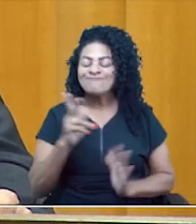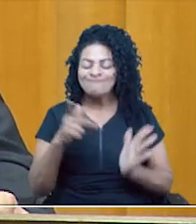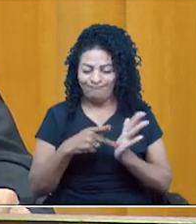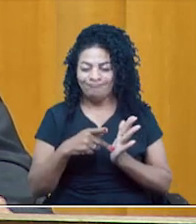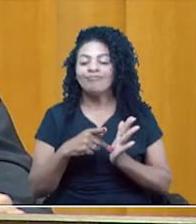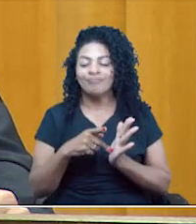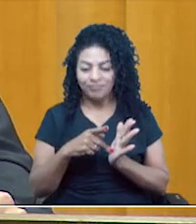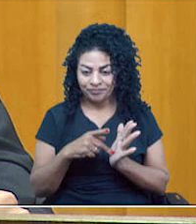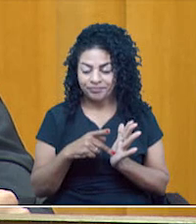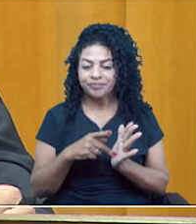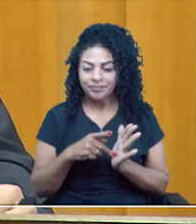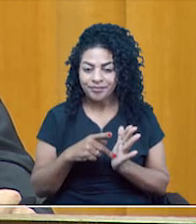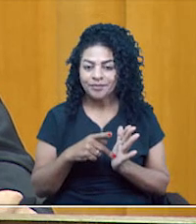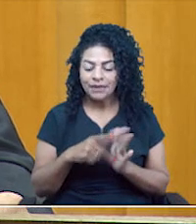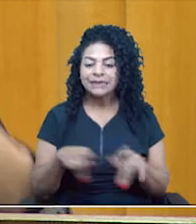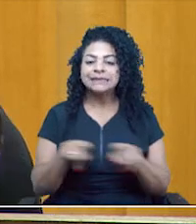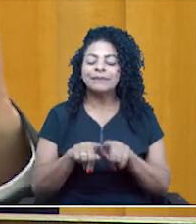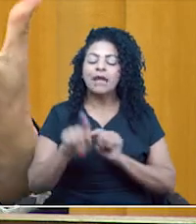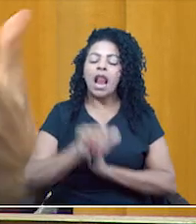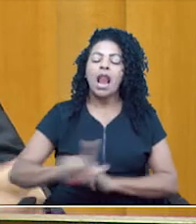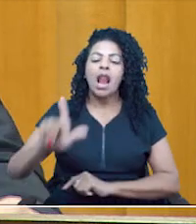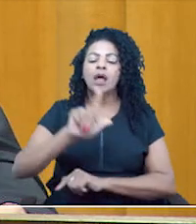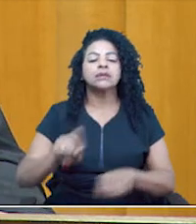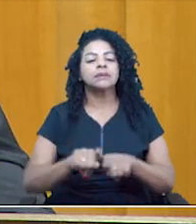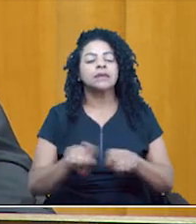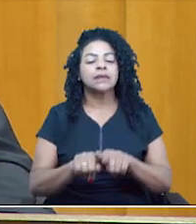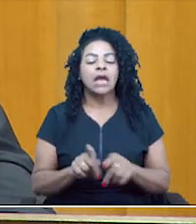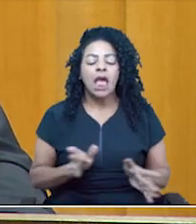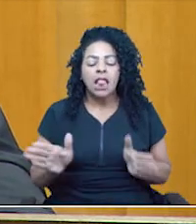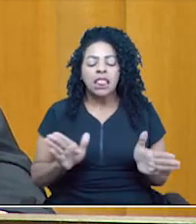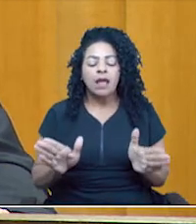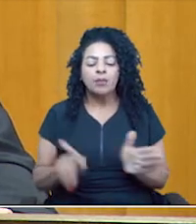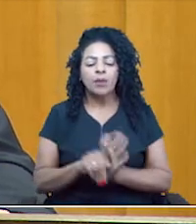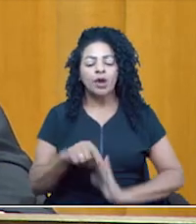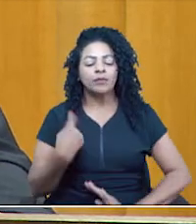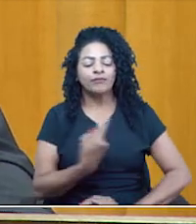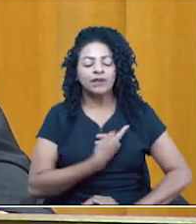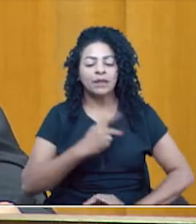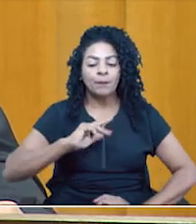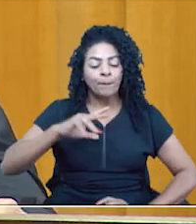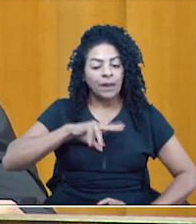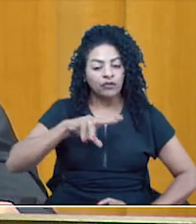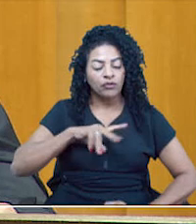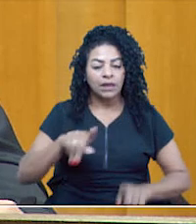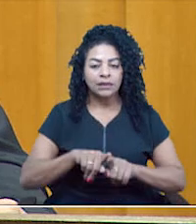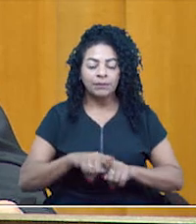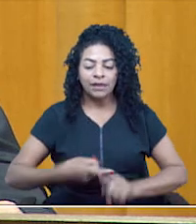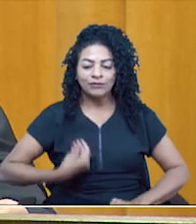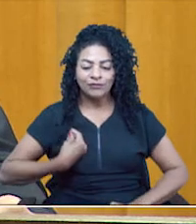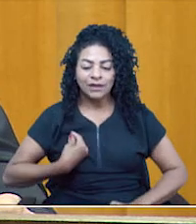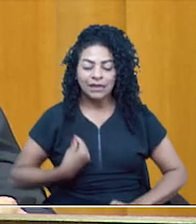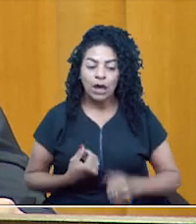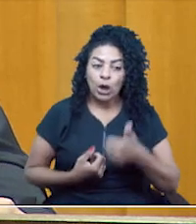Nós temos uma nova lógica de gestão de tempo, da nossa vida pessoal. Tem coisas boas, outras nem tanto. Nós temos